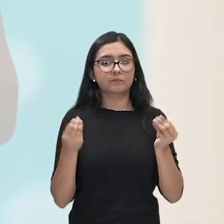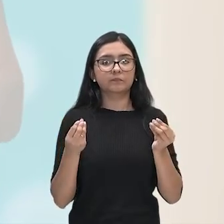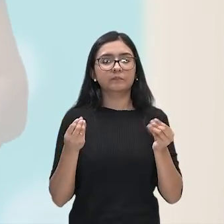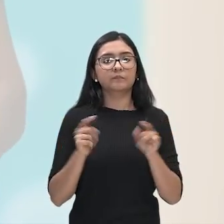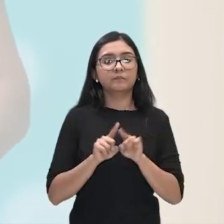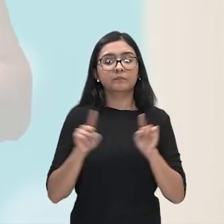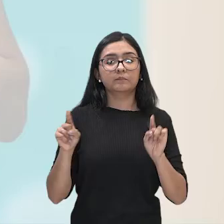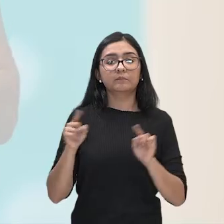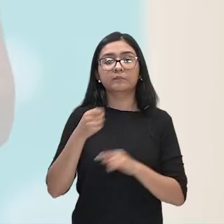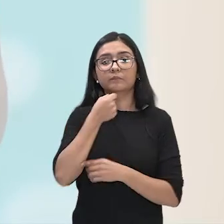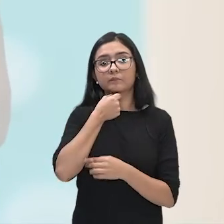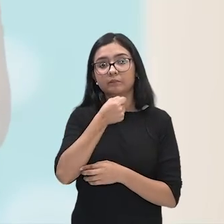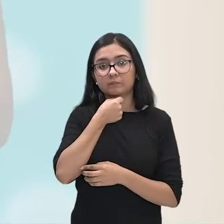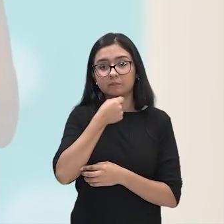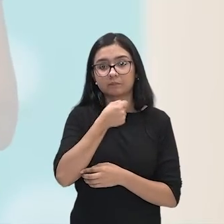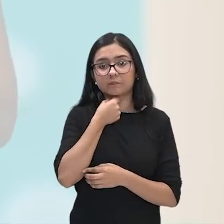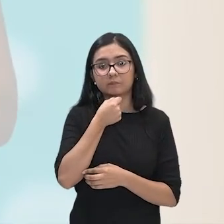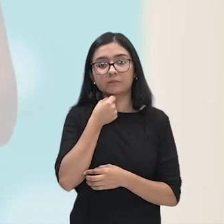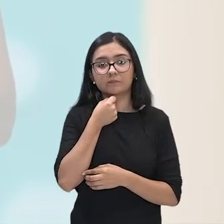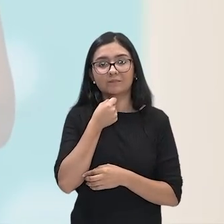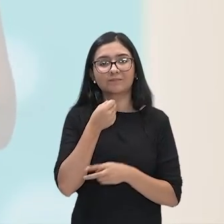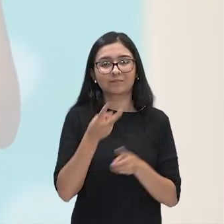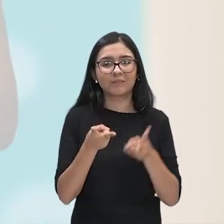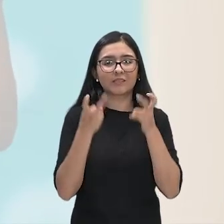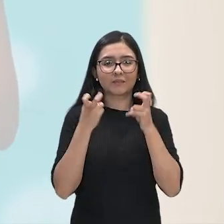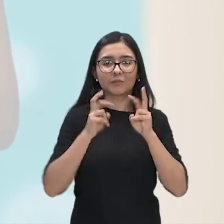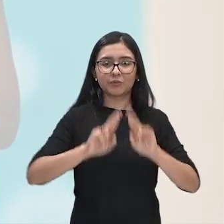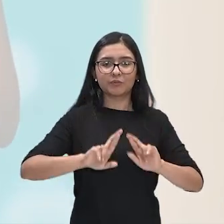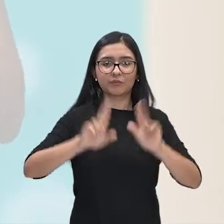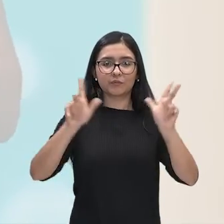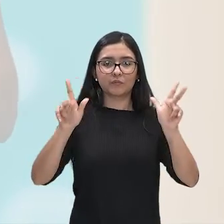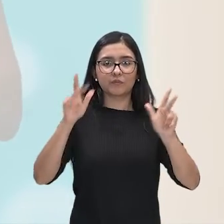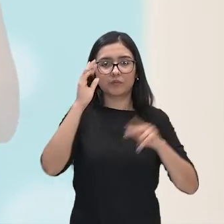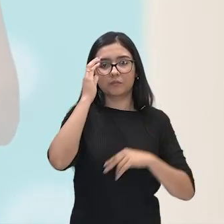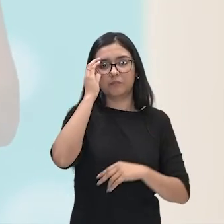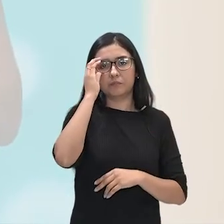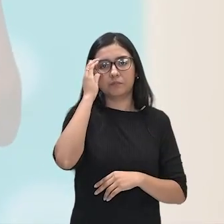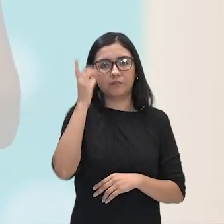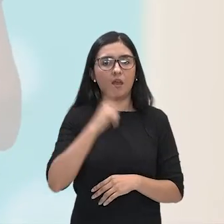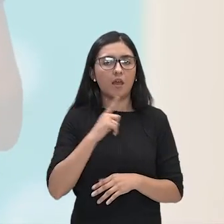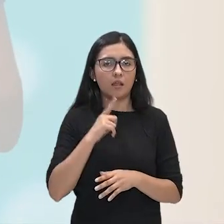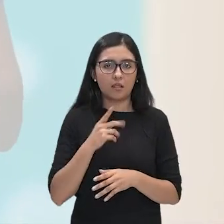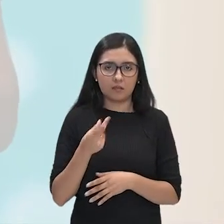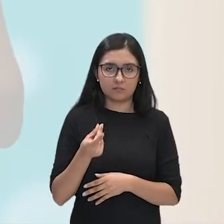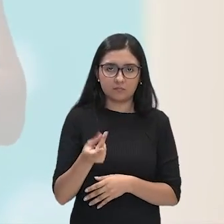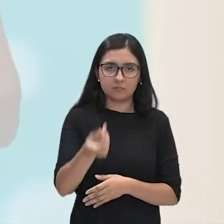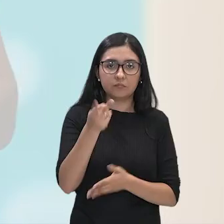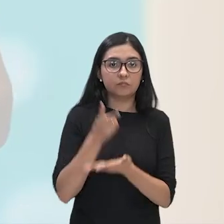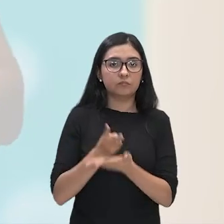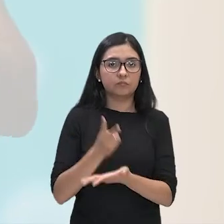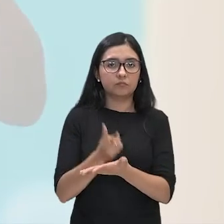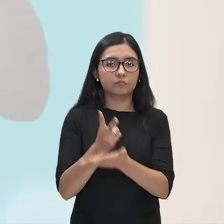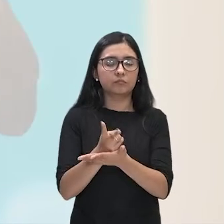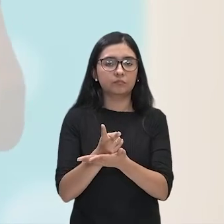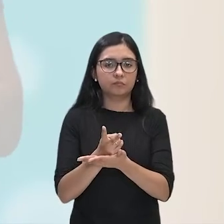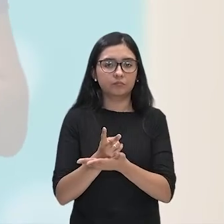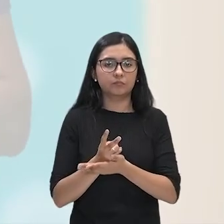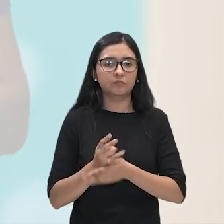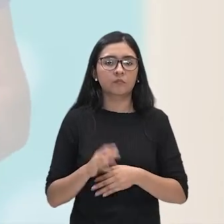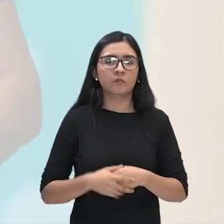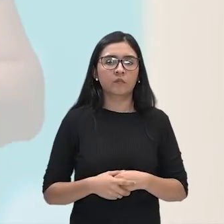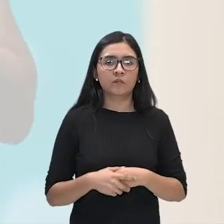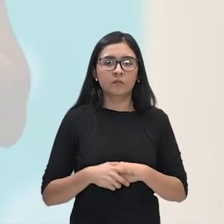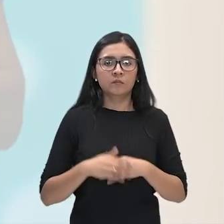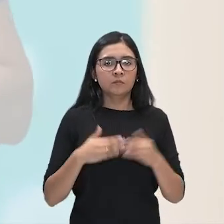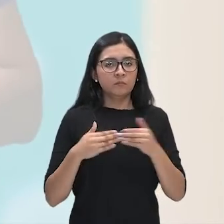Mas a reportagem deu para você identificar, né, que ela ainda perdura muito tempo e fica bem atual. Qualquer